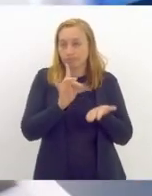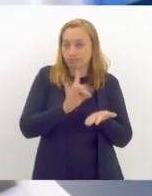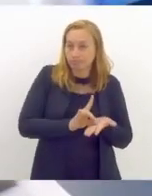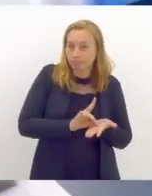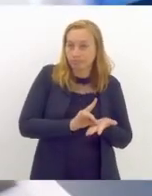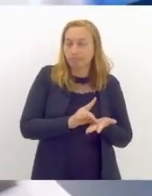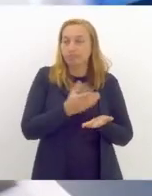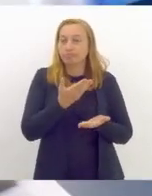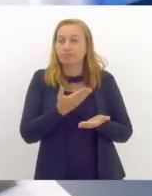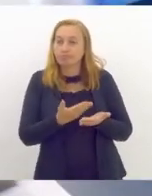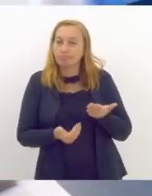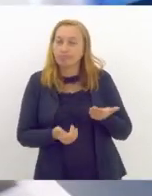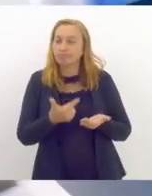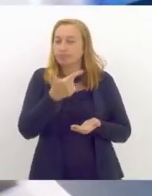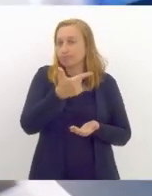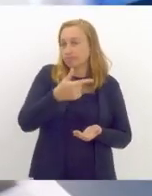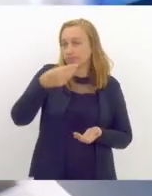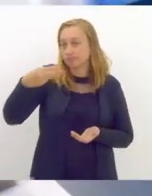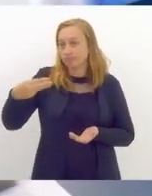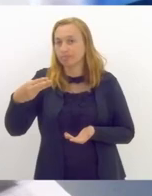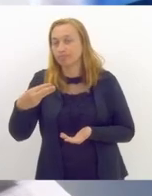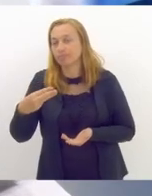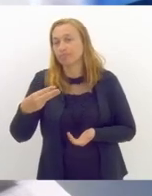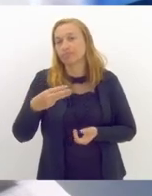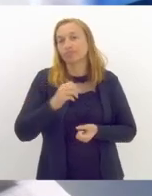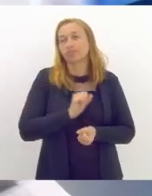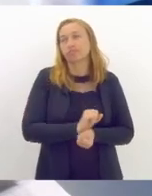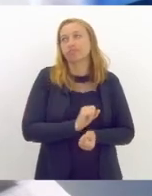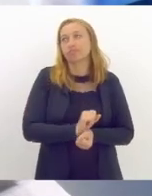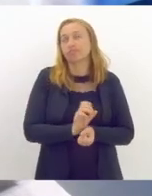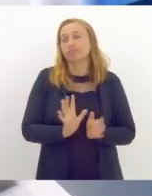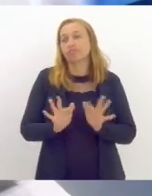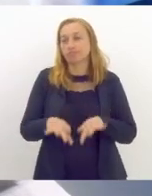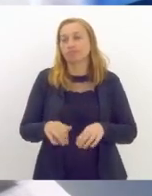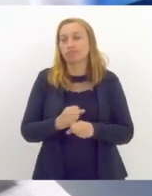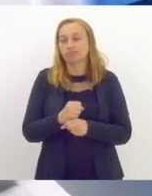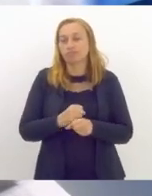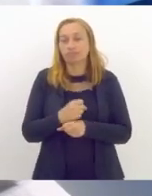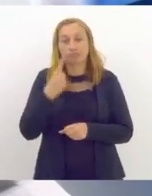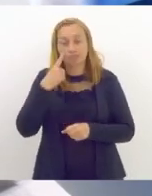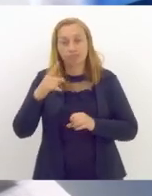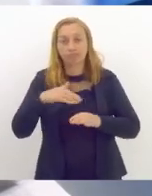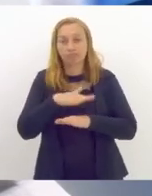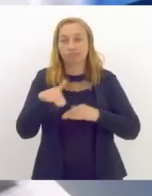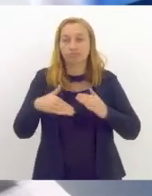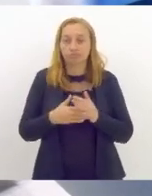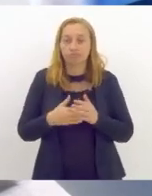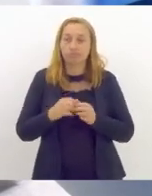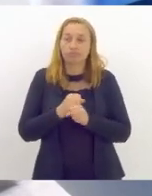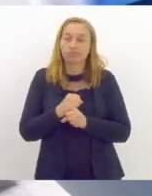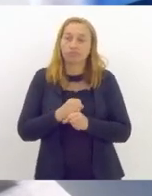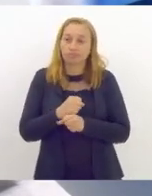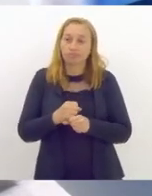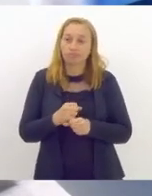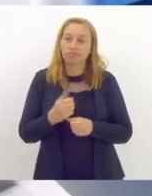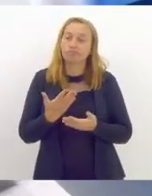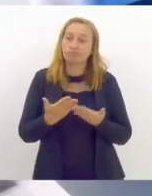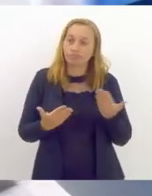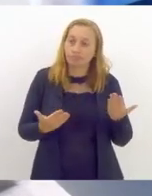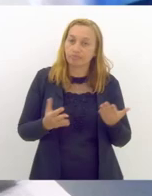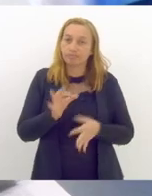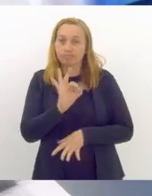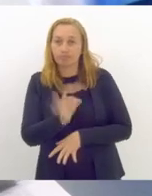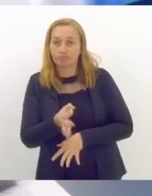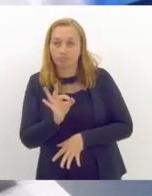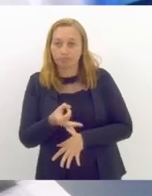perda de 23 esperava-se fechar o ano para ver o total da perda anual e evidentemente